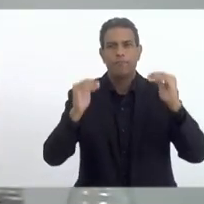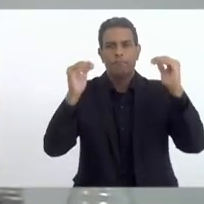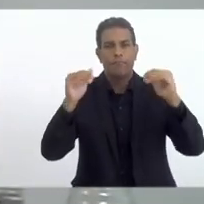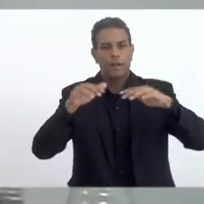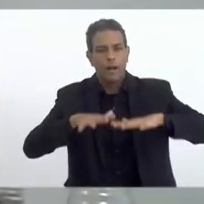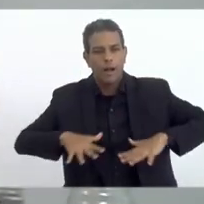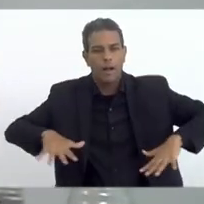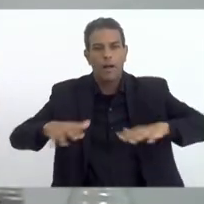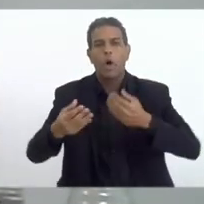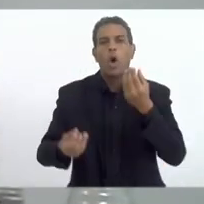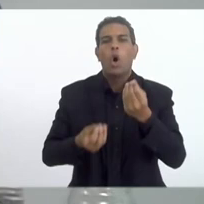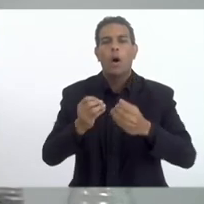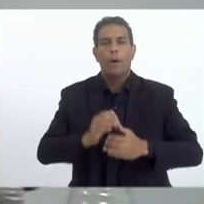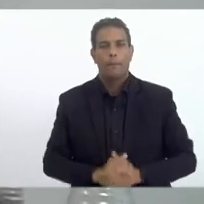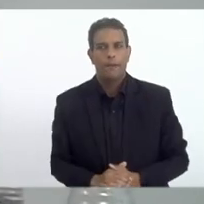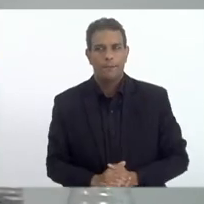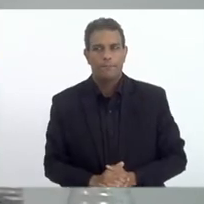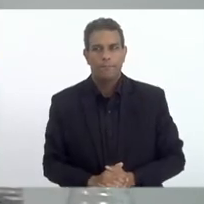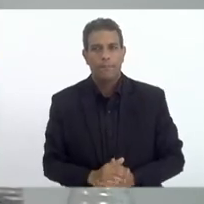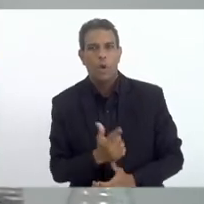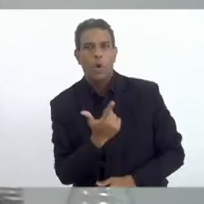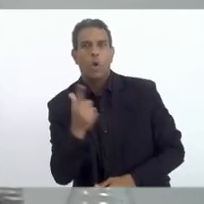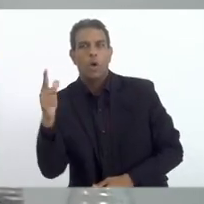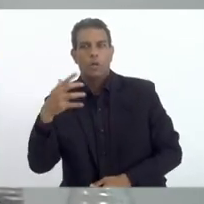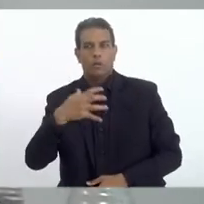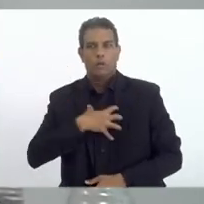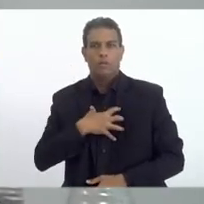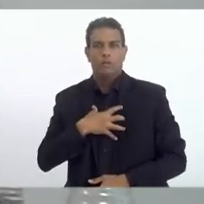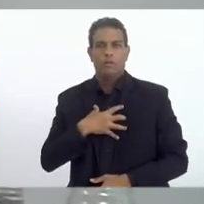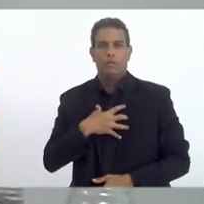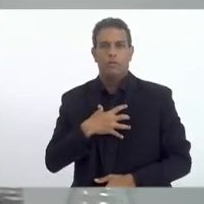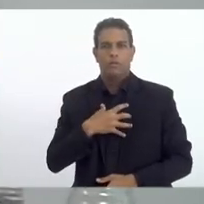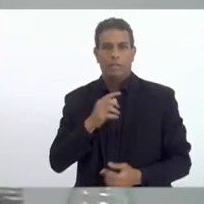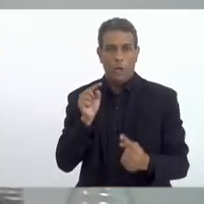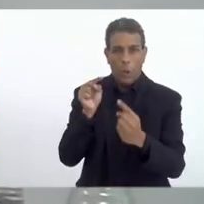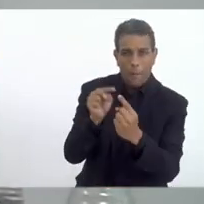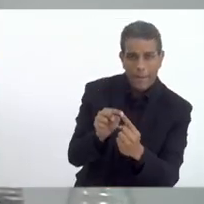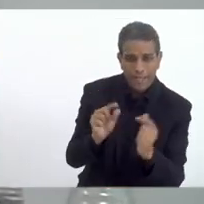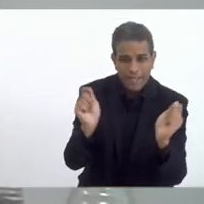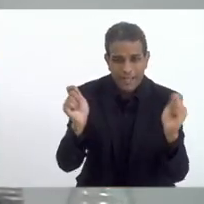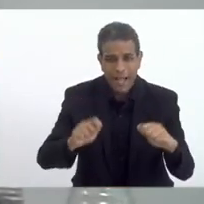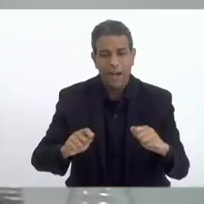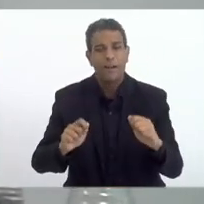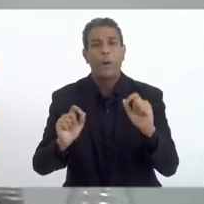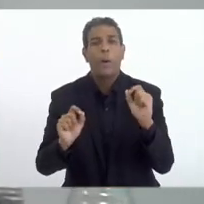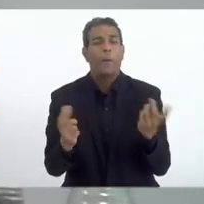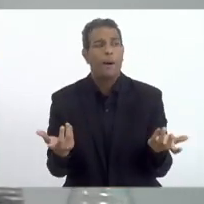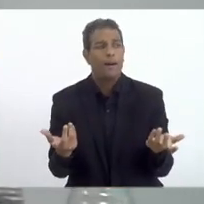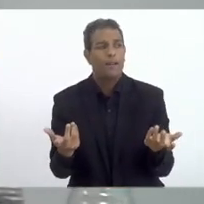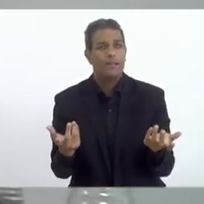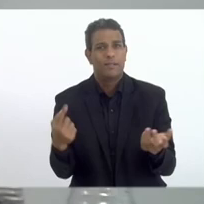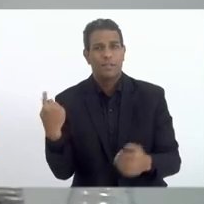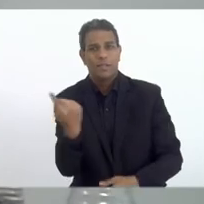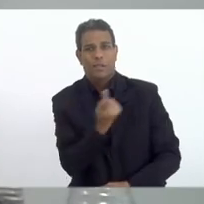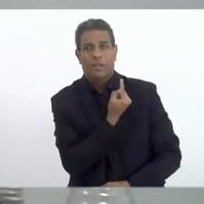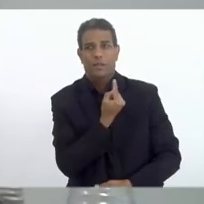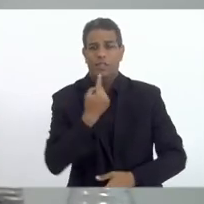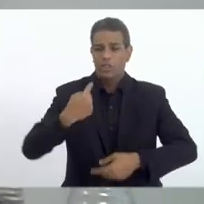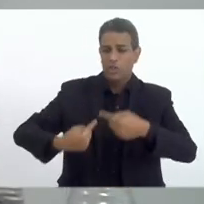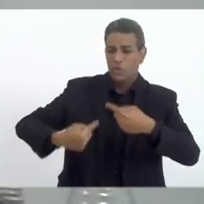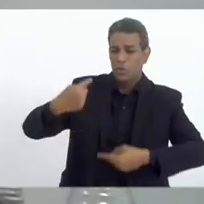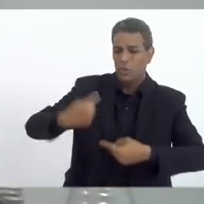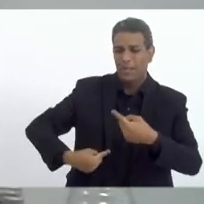secretaria, ou seja lá qual for, e deixar o outro servidor de fora. Não tem sentido algum nisso. Da mesma maneira, nós fizemos aqui, encaramos dessa